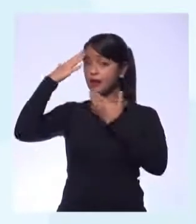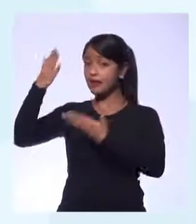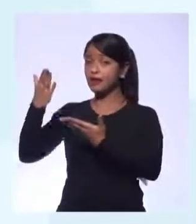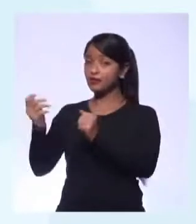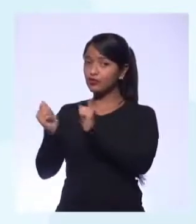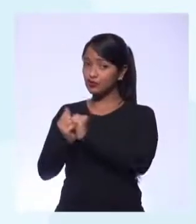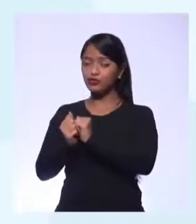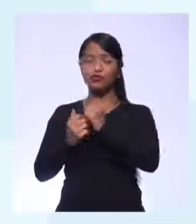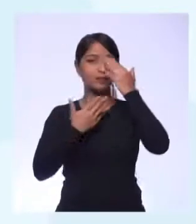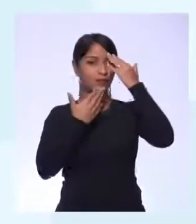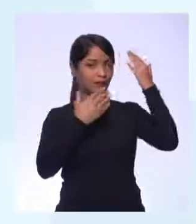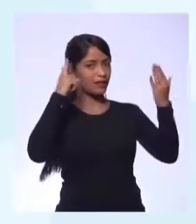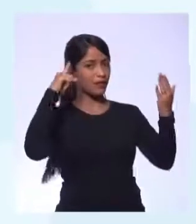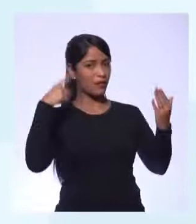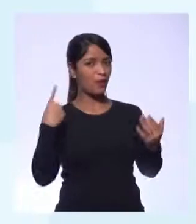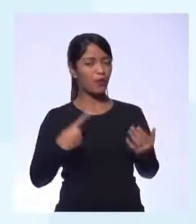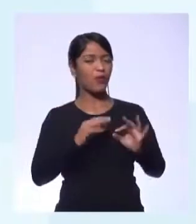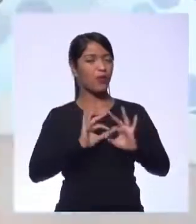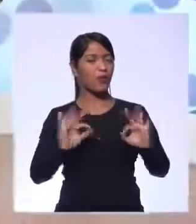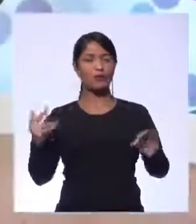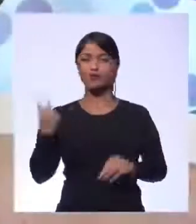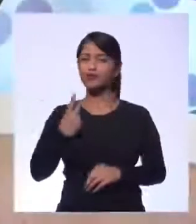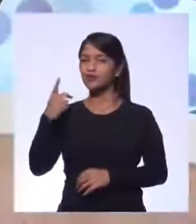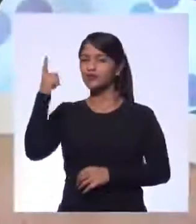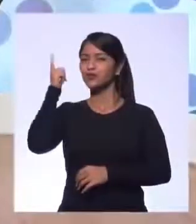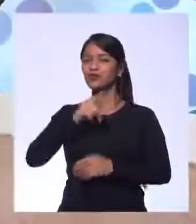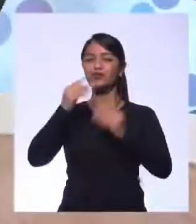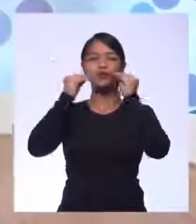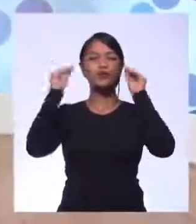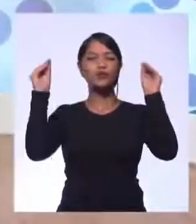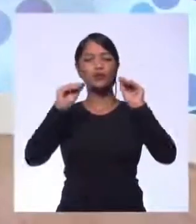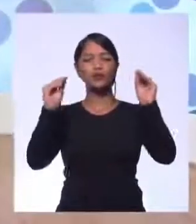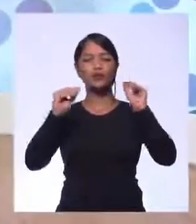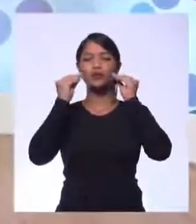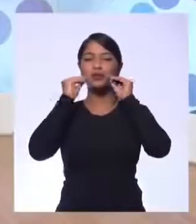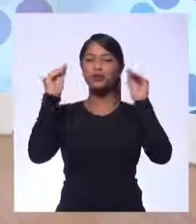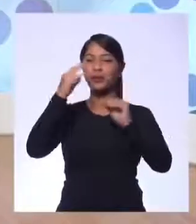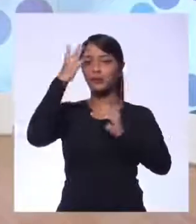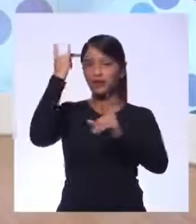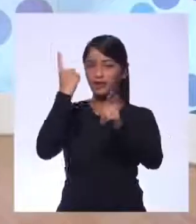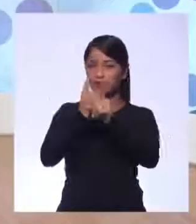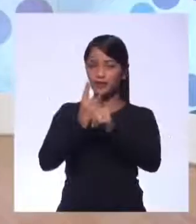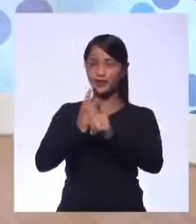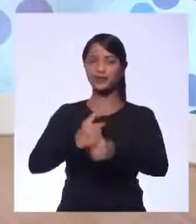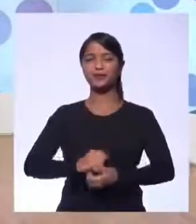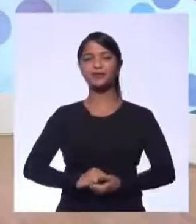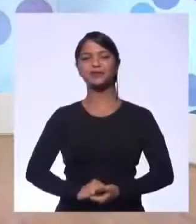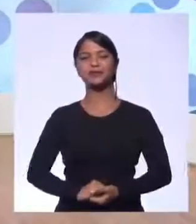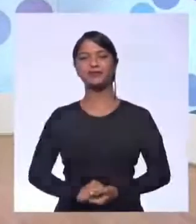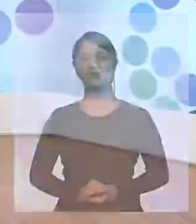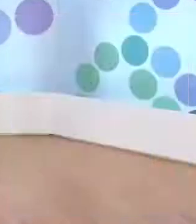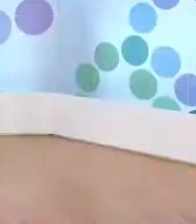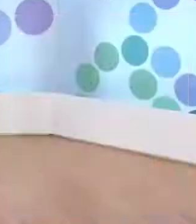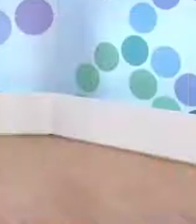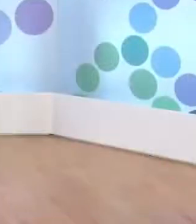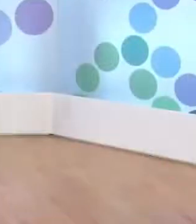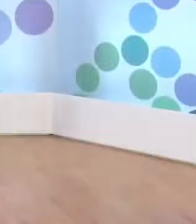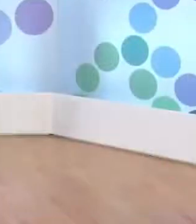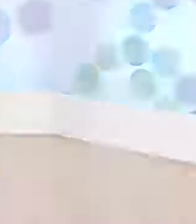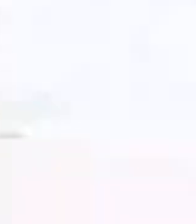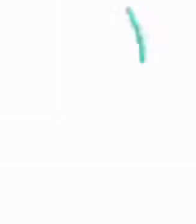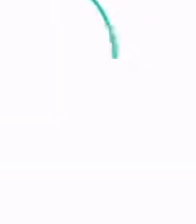Dani. Muito obrigada, Mônica. Foi ótimo. Conseguimos. Beijos, amores. Beijo, até amanhã. gente. Até amanhã.